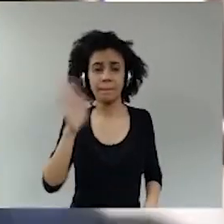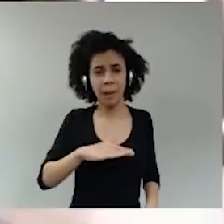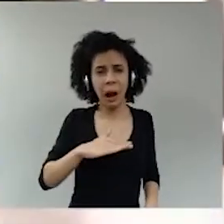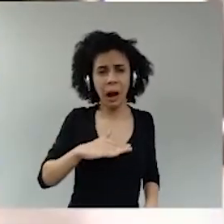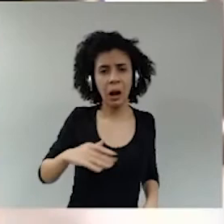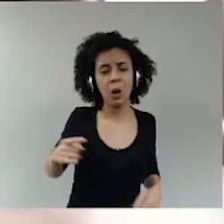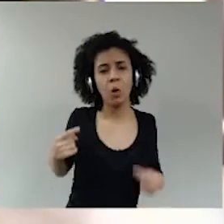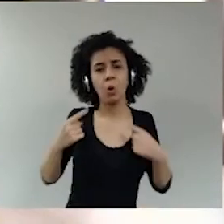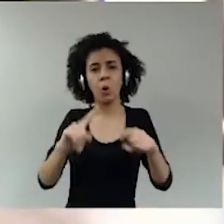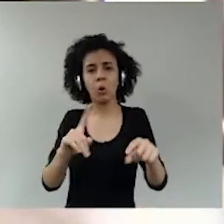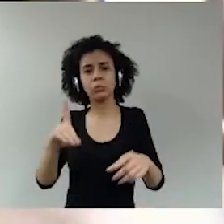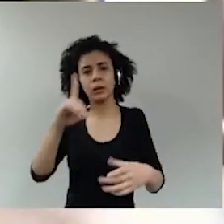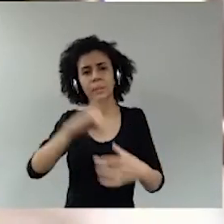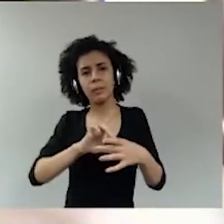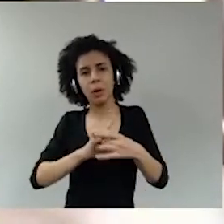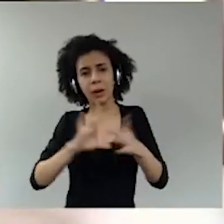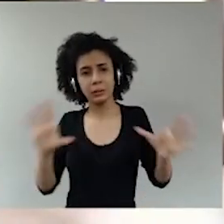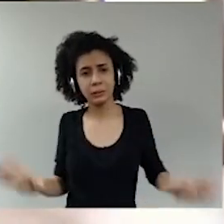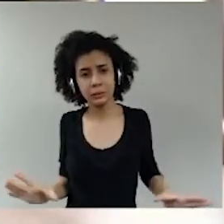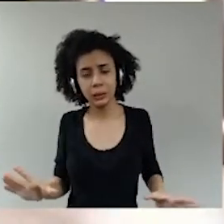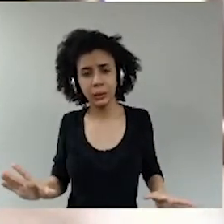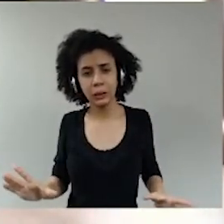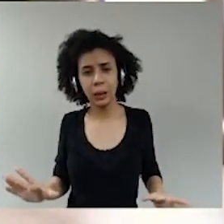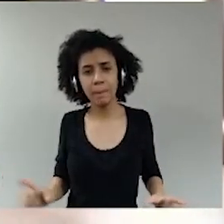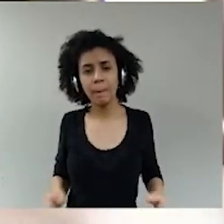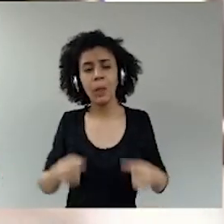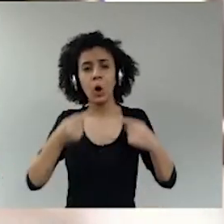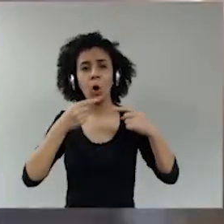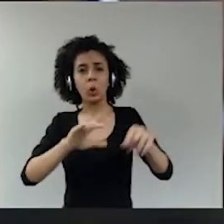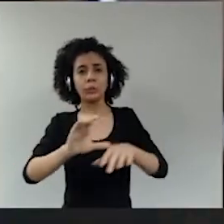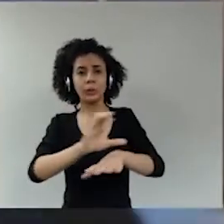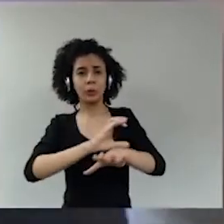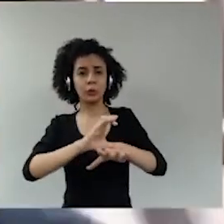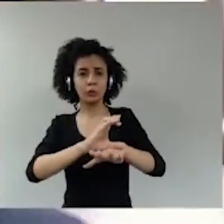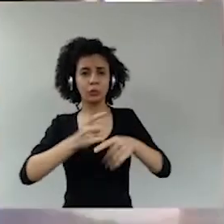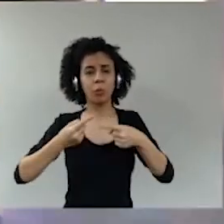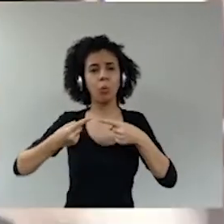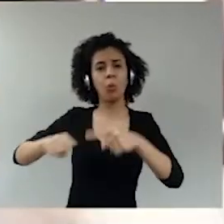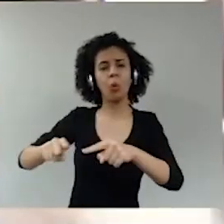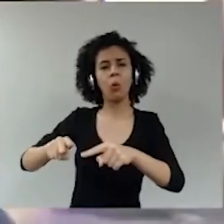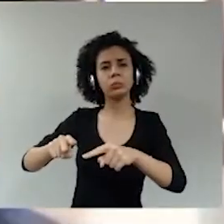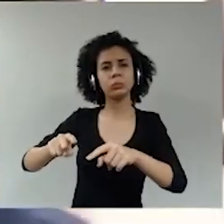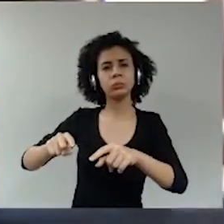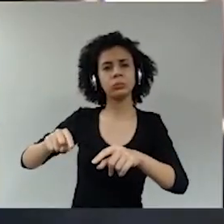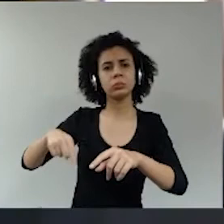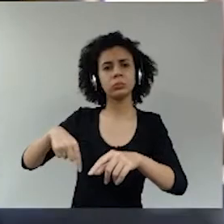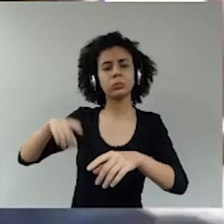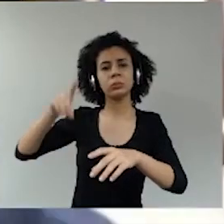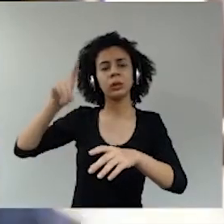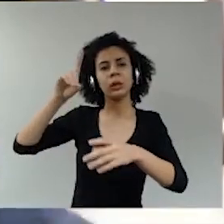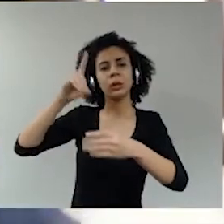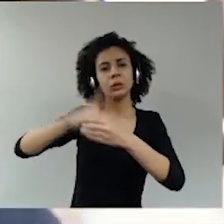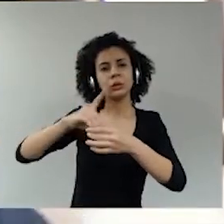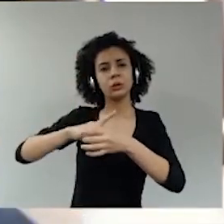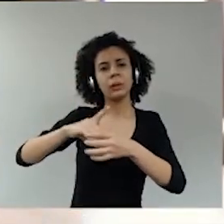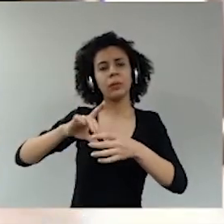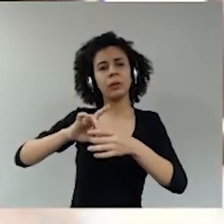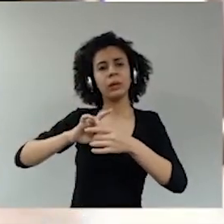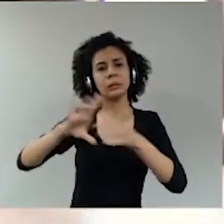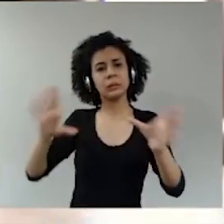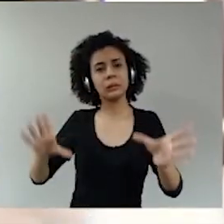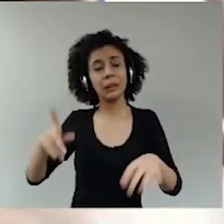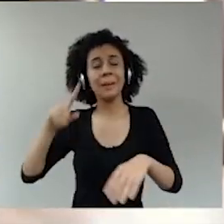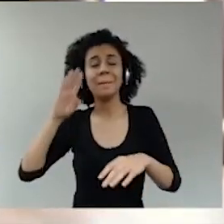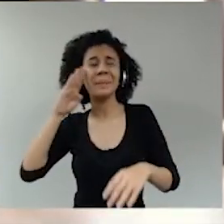atenta contra a democracia, contra a Constituição, contra o Estado Democrático de Direito, principalmente nesse momento